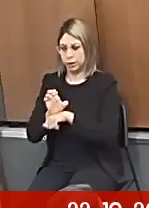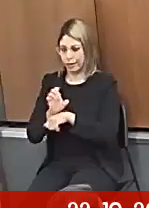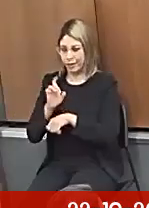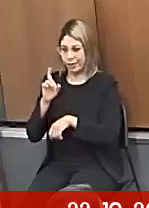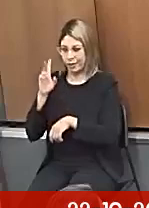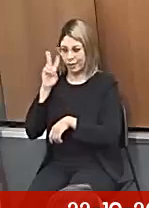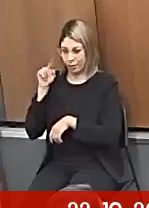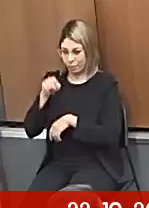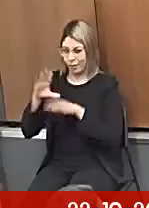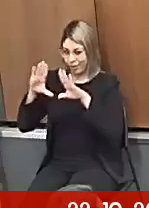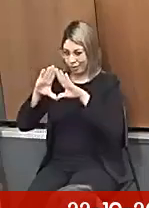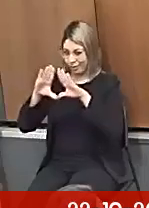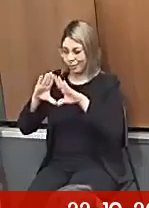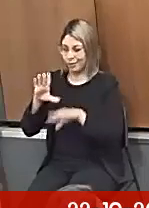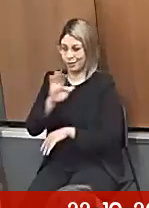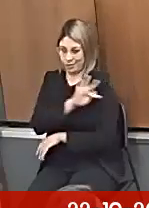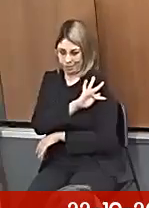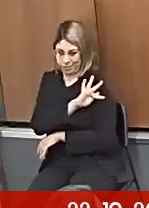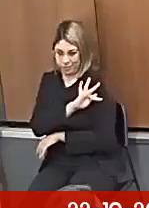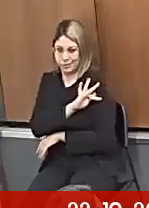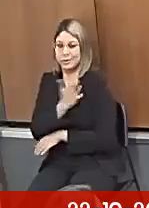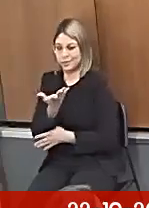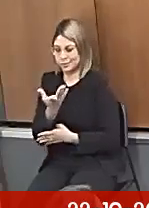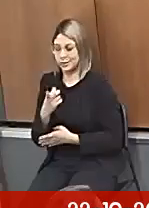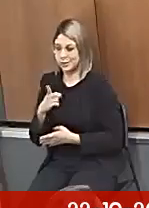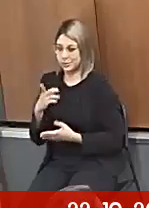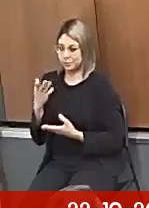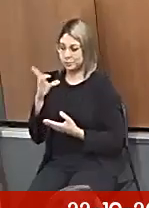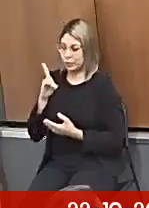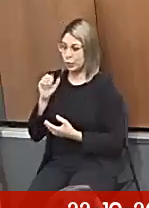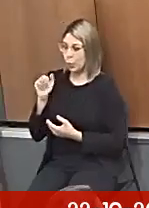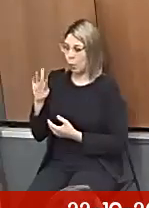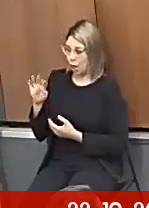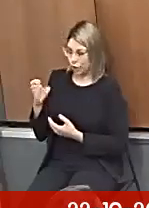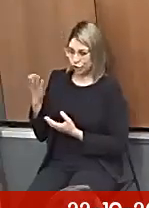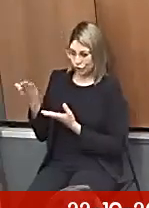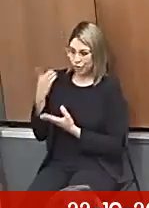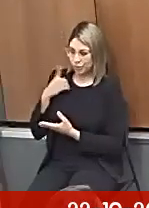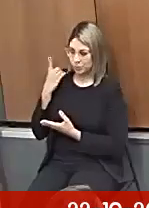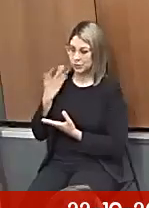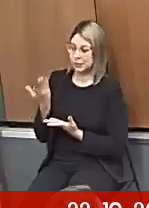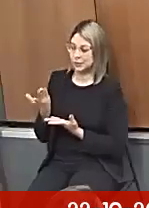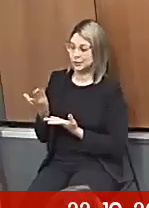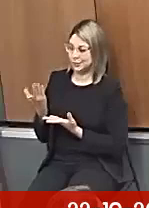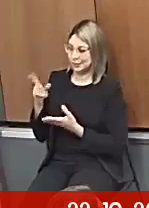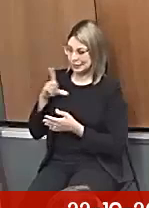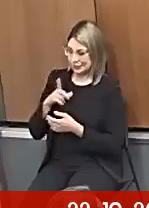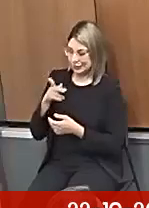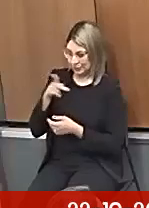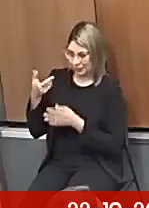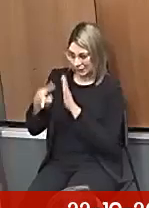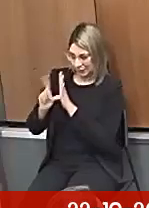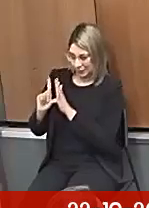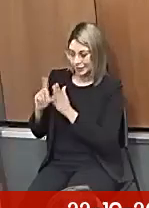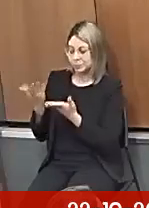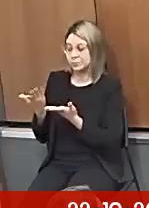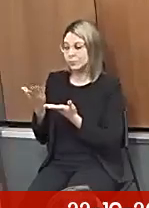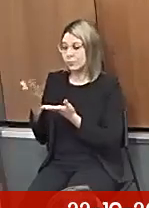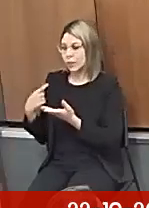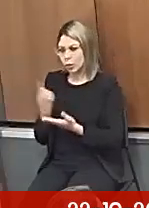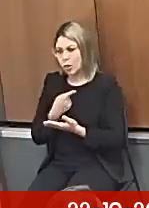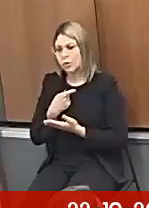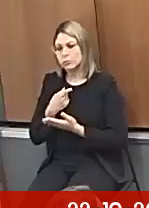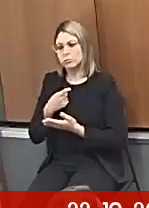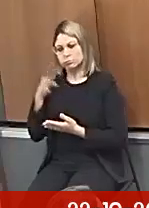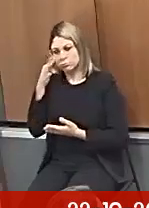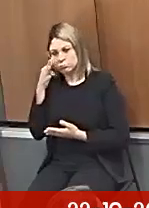né, vice-presidente deputado Duarte Bechi, que comandou essa comissão durante muitos anos, na Assembleia Fiscaliza, que aconteceu na semana passada, nós elogiamos